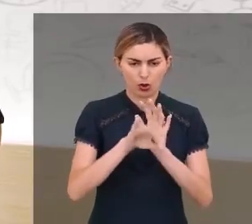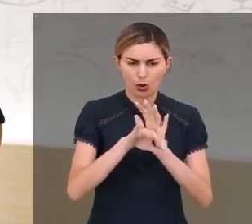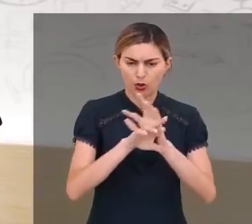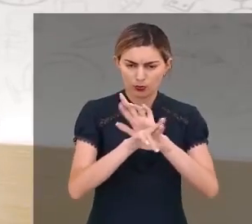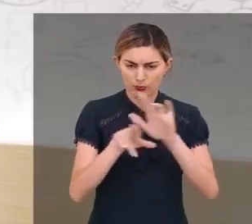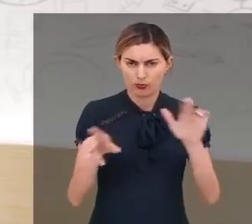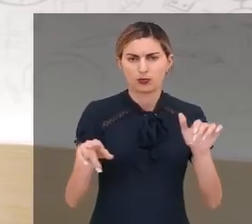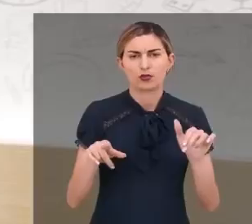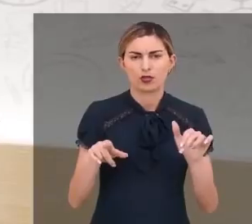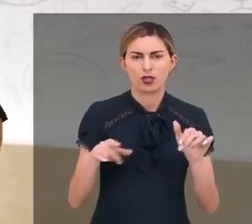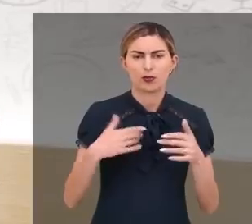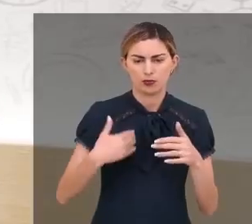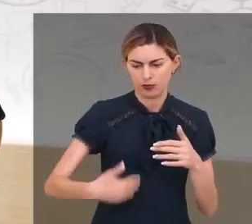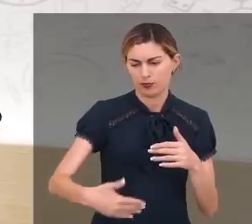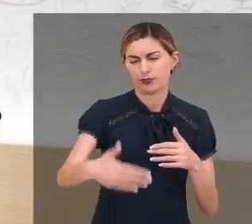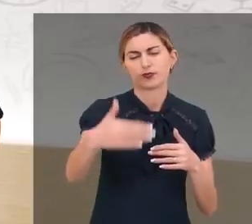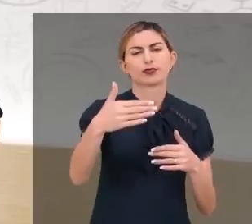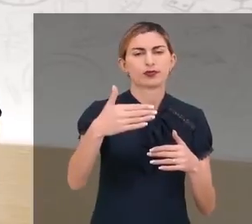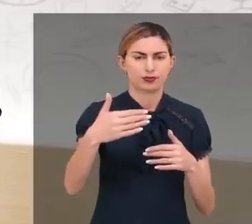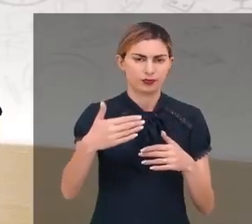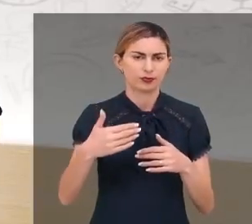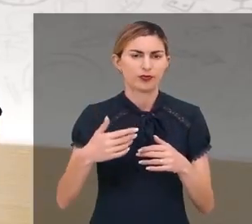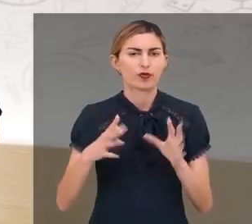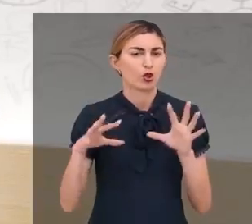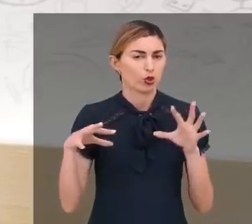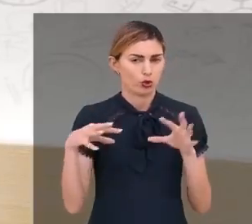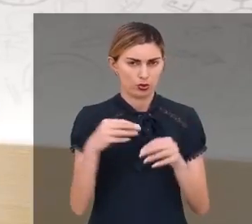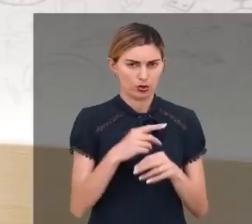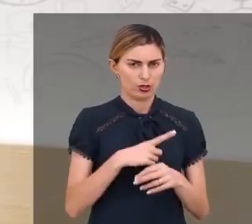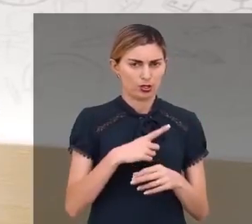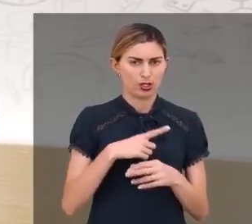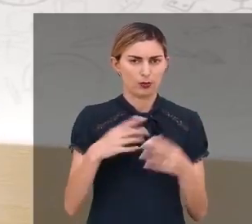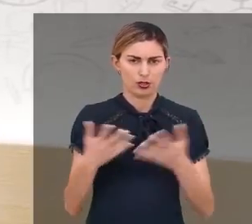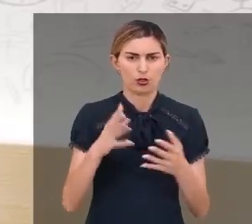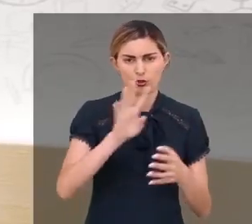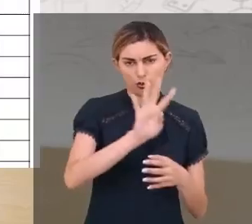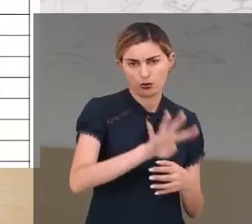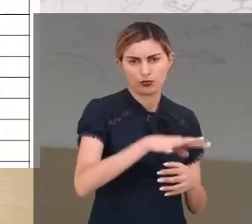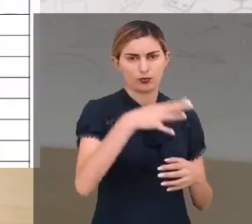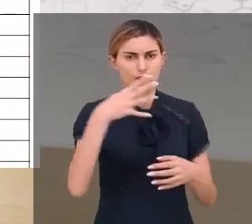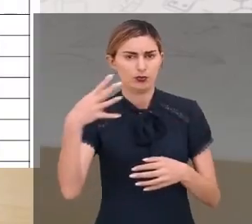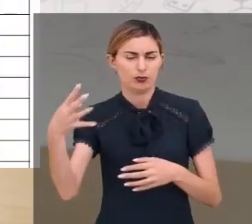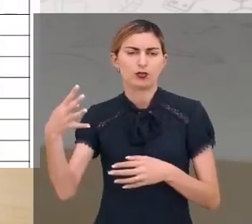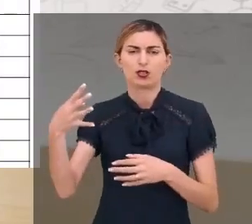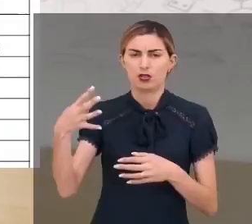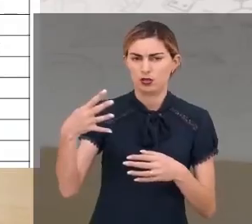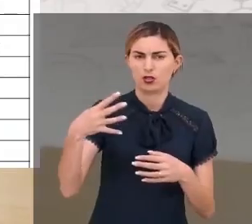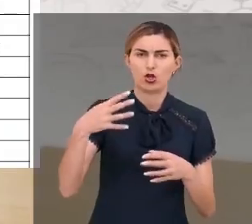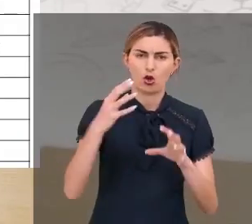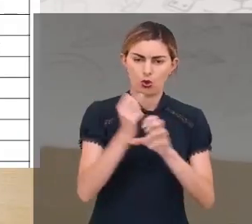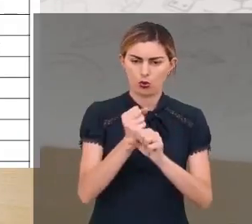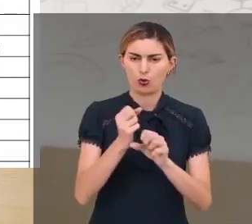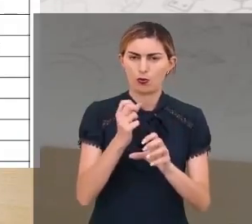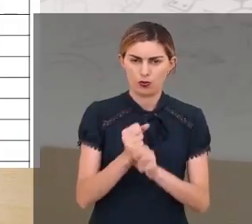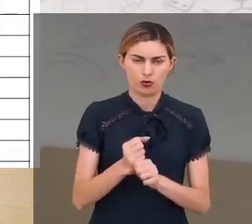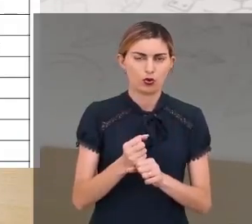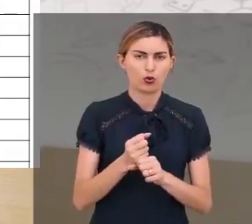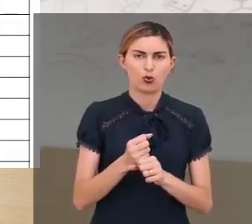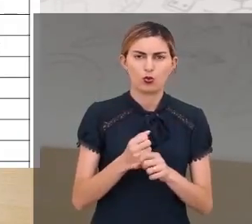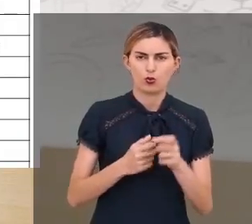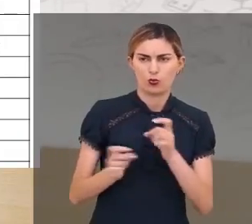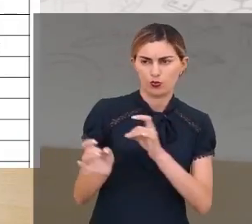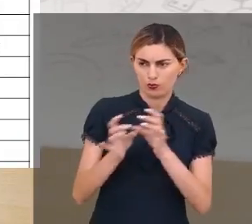sistemas de codificação. Mas sigamos em frente. Temos agora uma classificação não monetária, mas